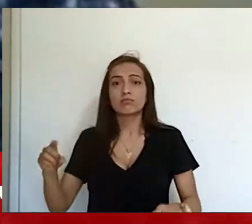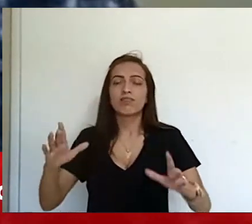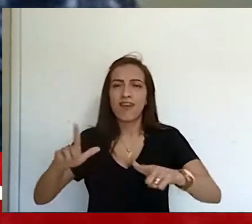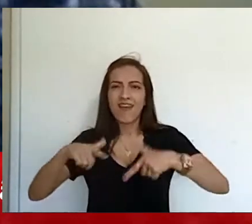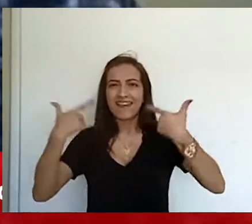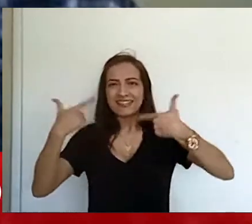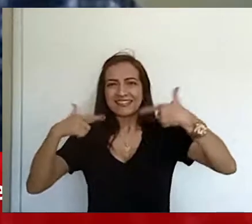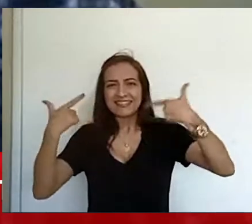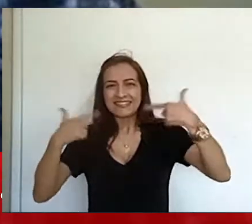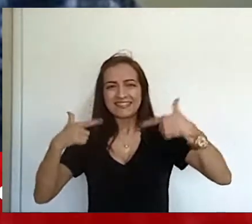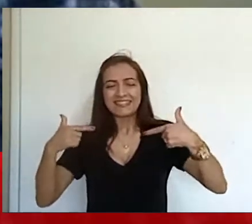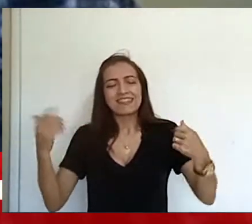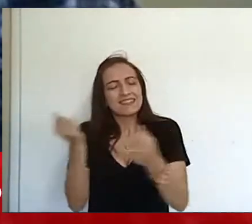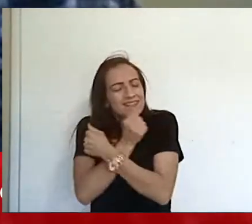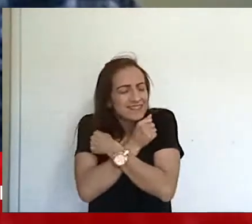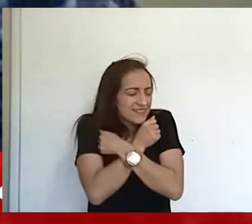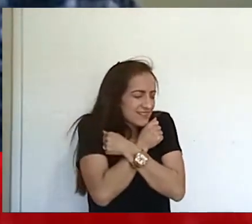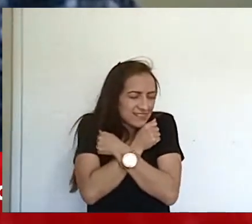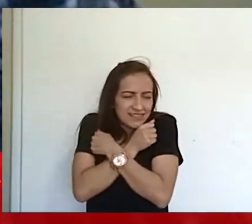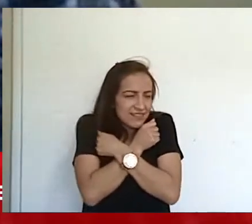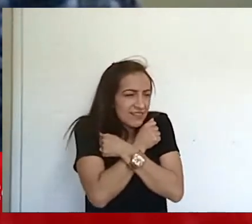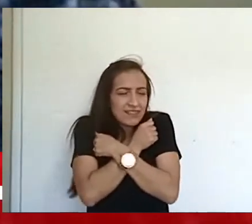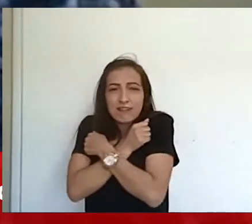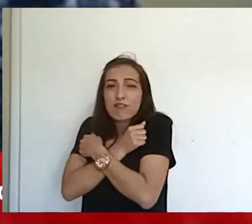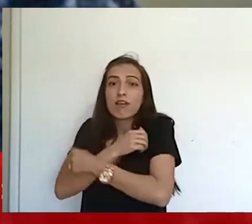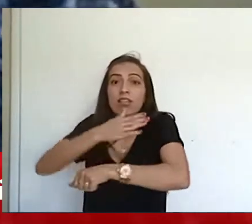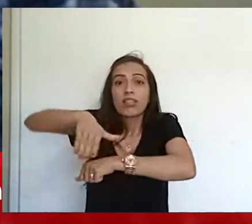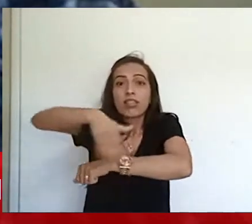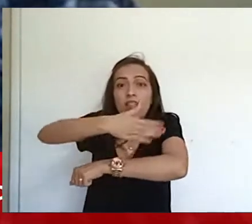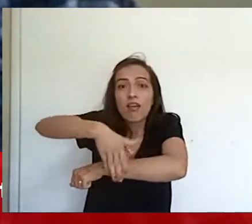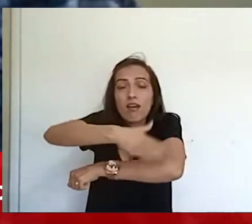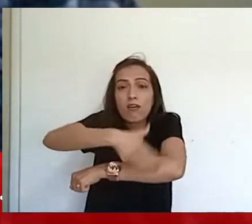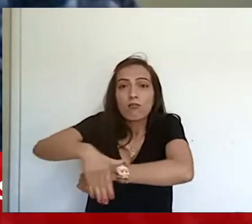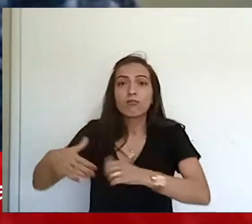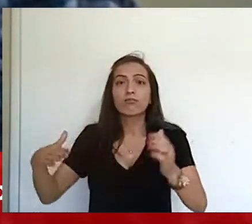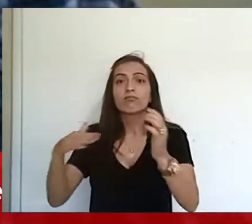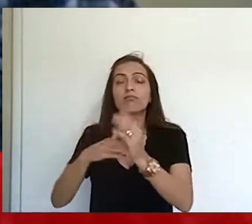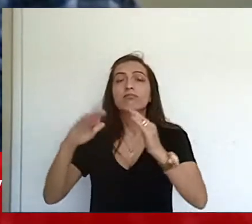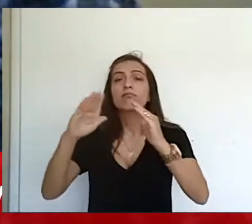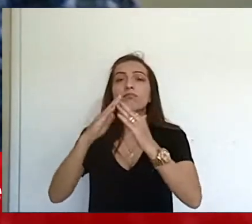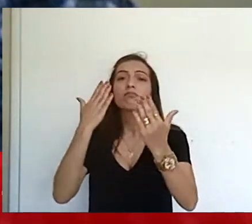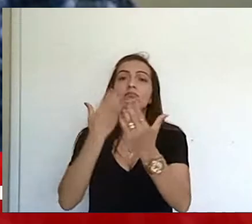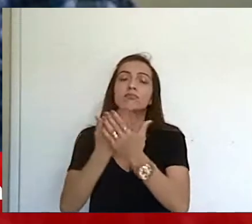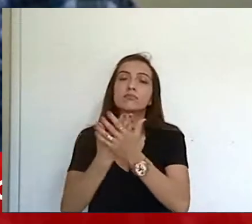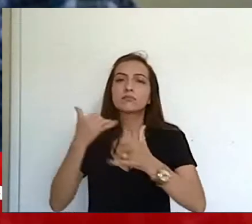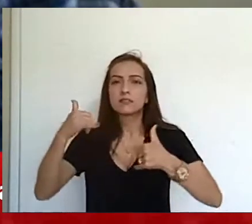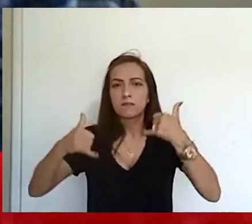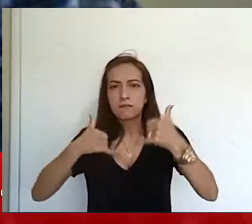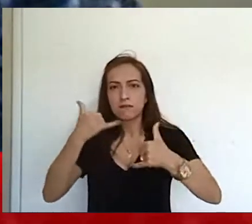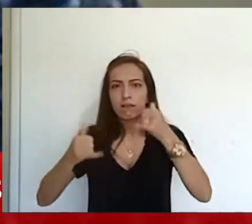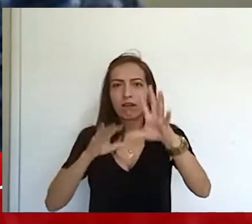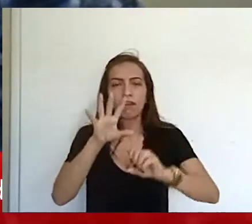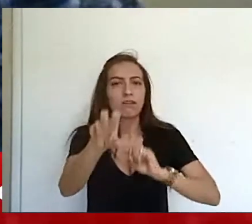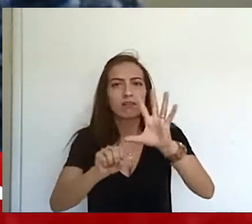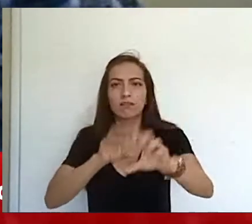nos abraçar, da rua até na escola. Iremos brincar de pega-pega e de